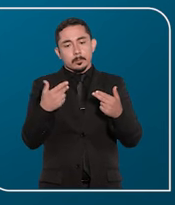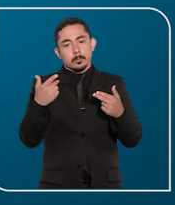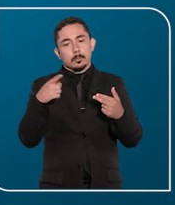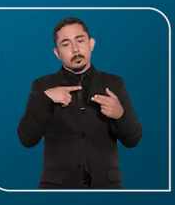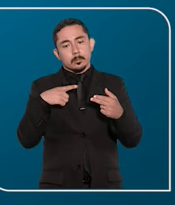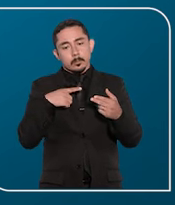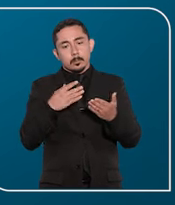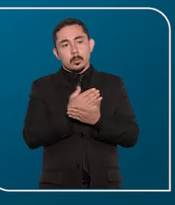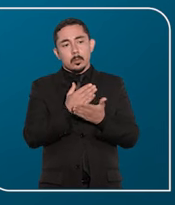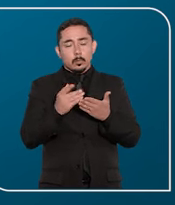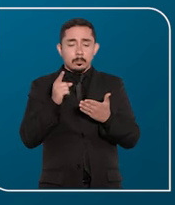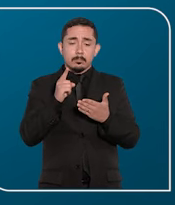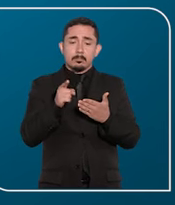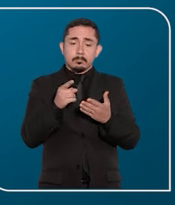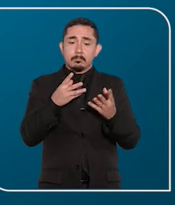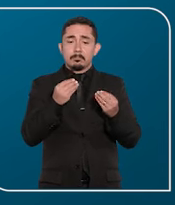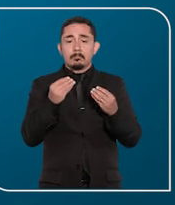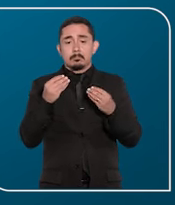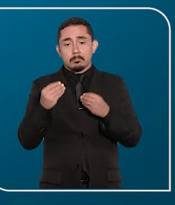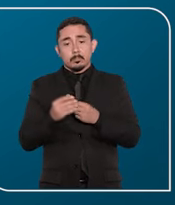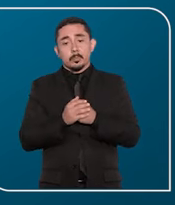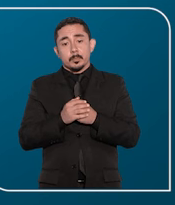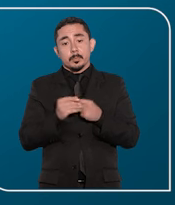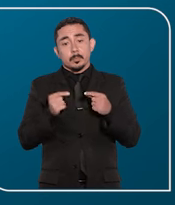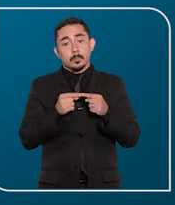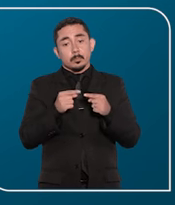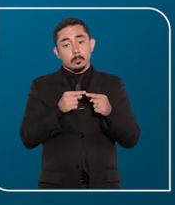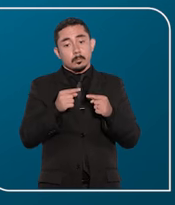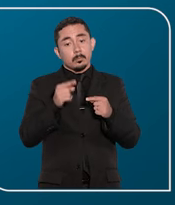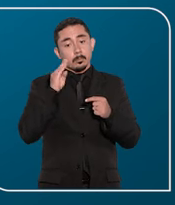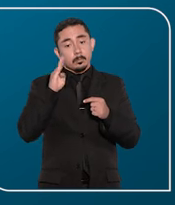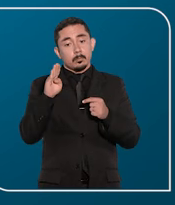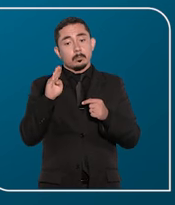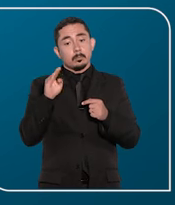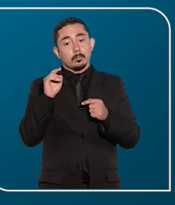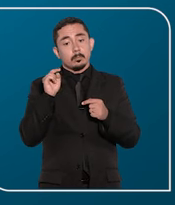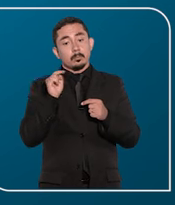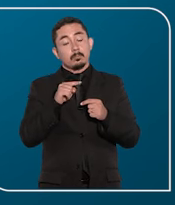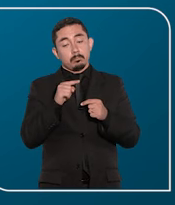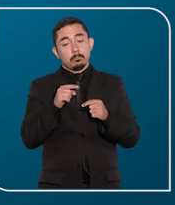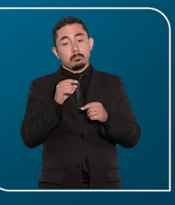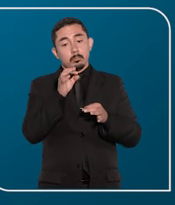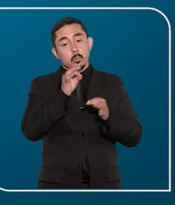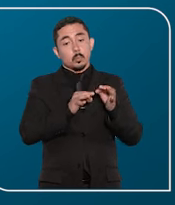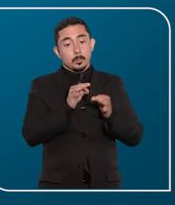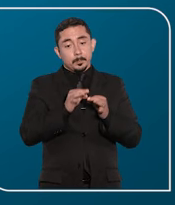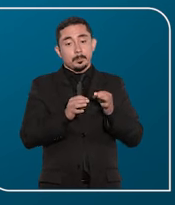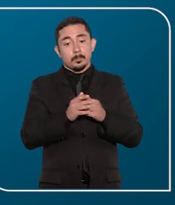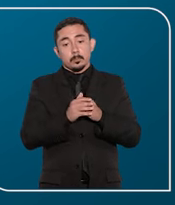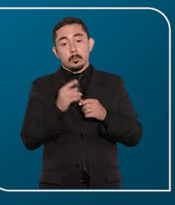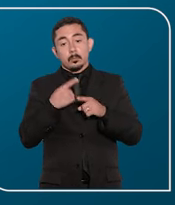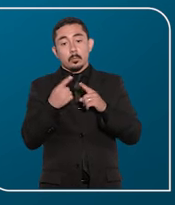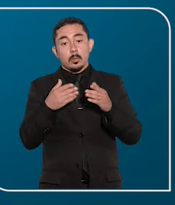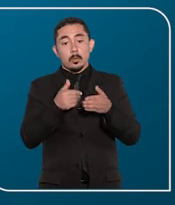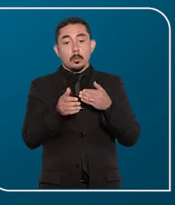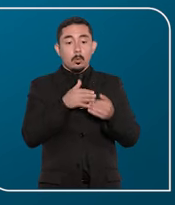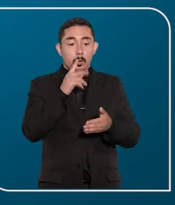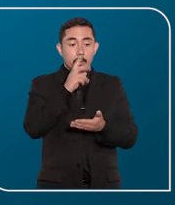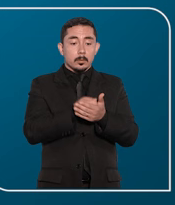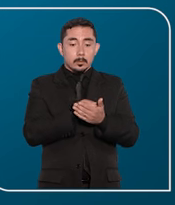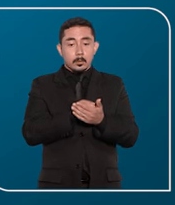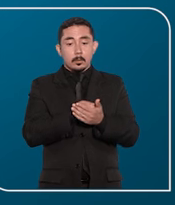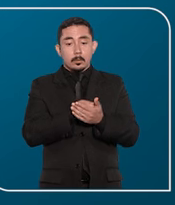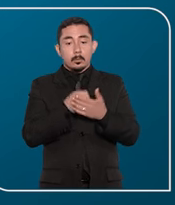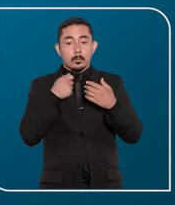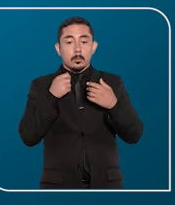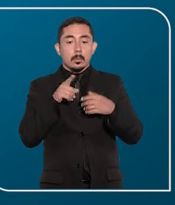eminentemente subjetivos que devem fazer parte do juiz. Porque, como toda e qualquer decisão, a decisão